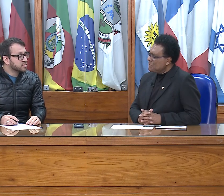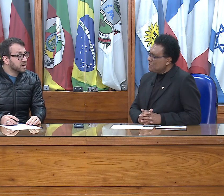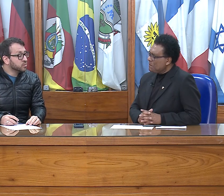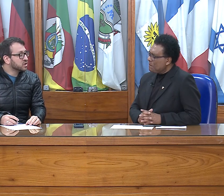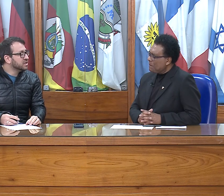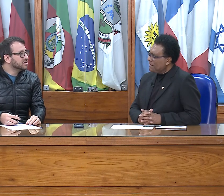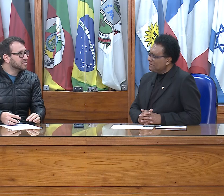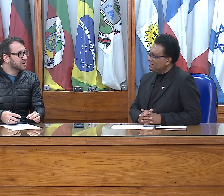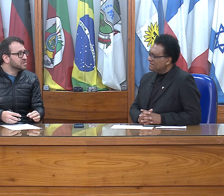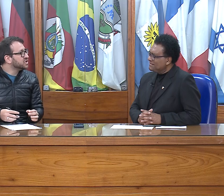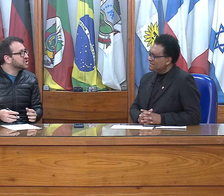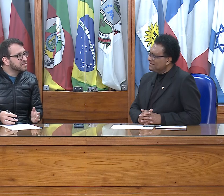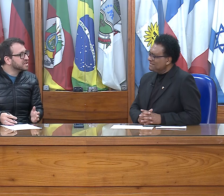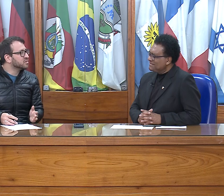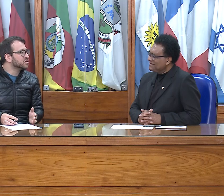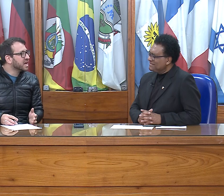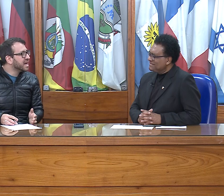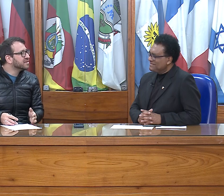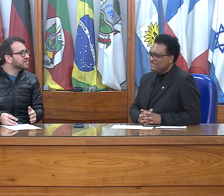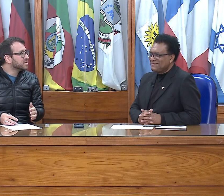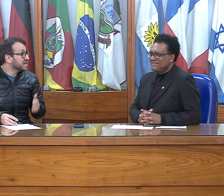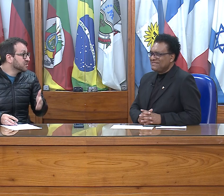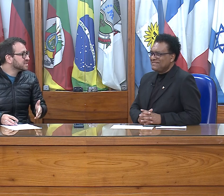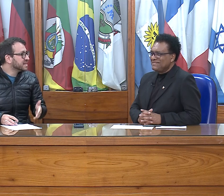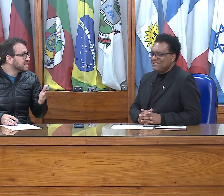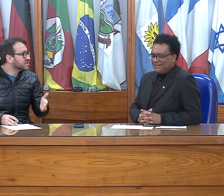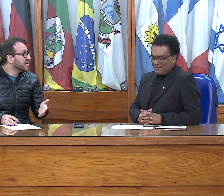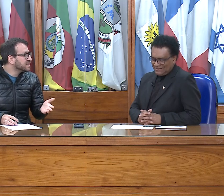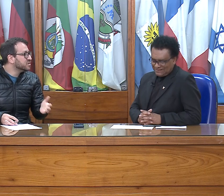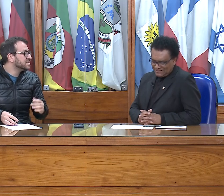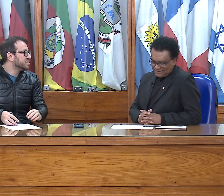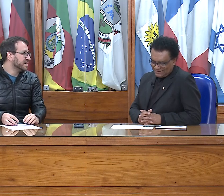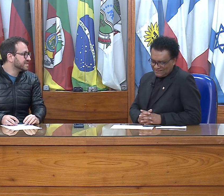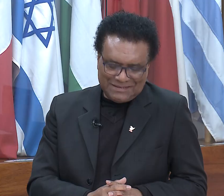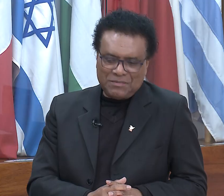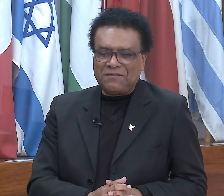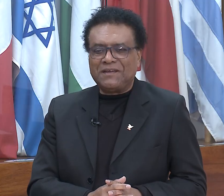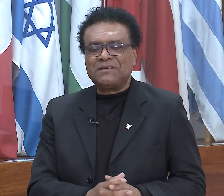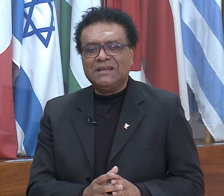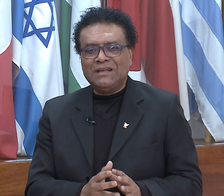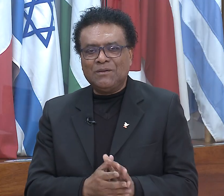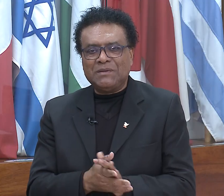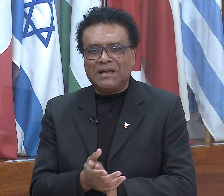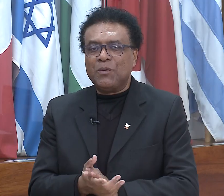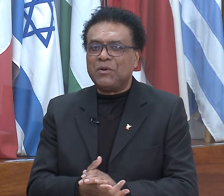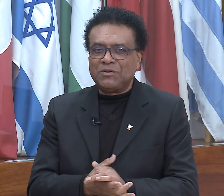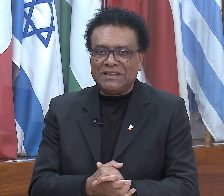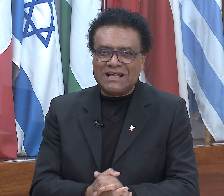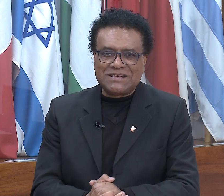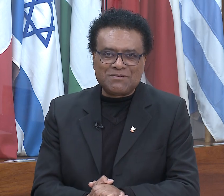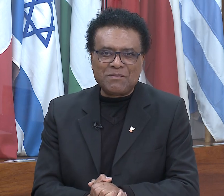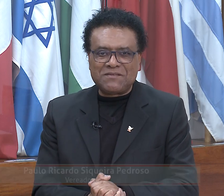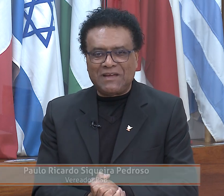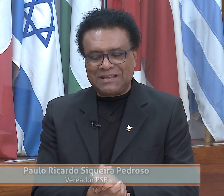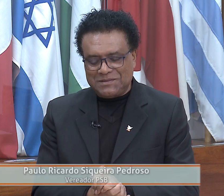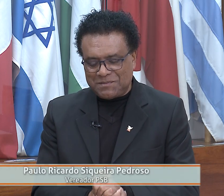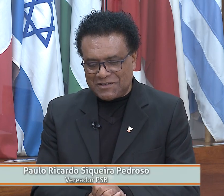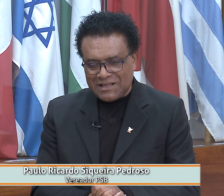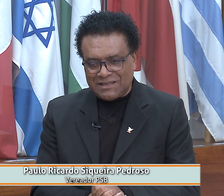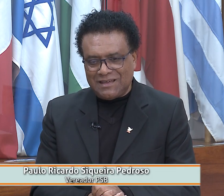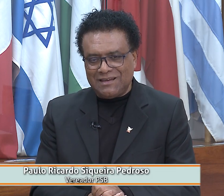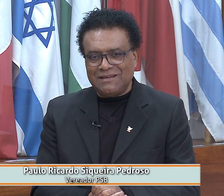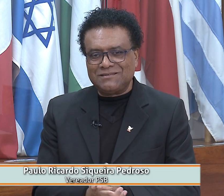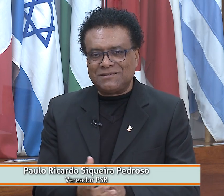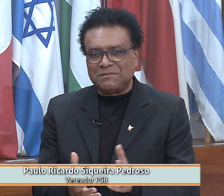falar um pouquinho o objetivo desse projeto para os alunos né das escolas municipais perfeito nome da oportunidade nesse momento falar